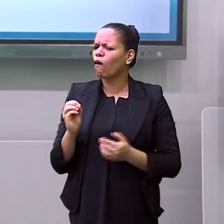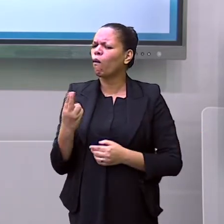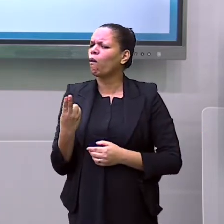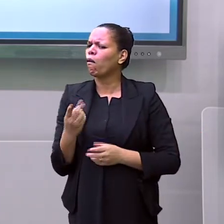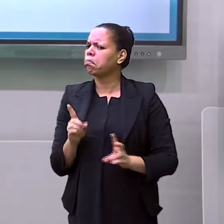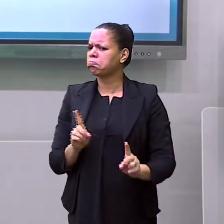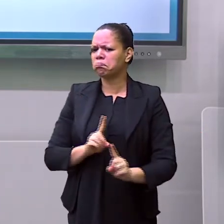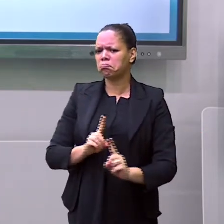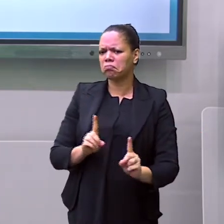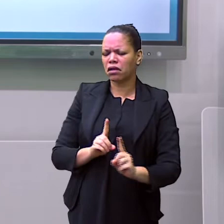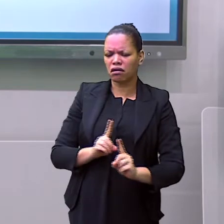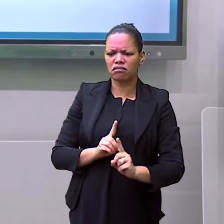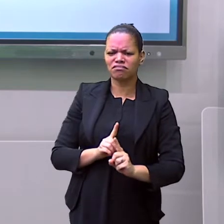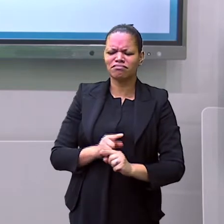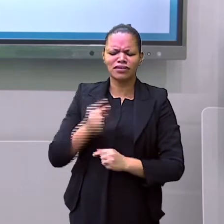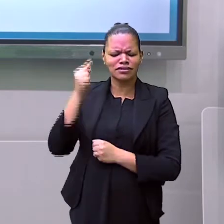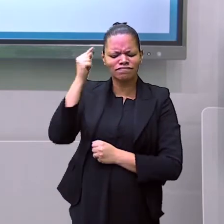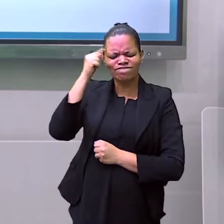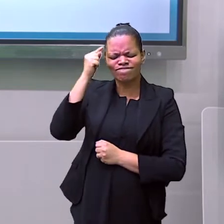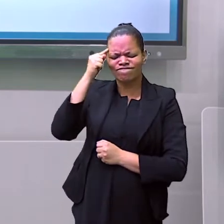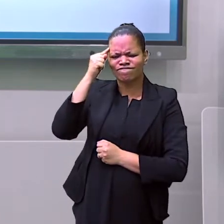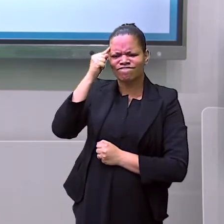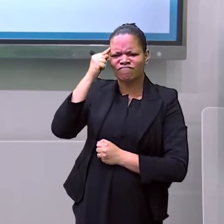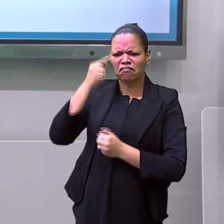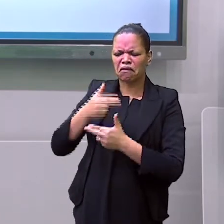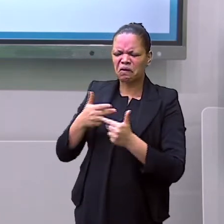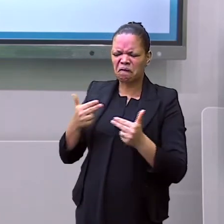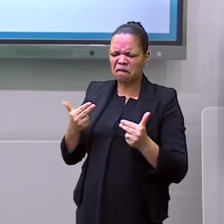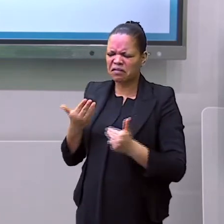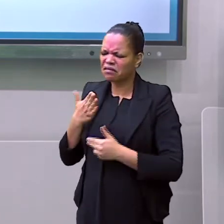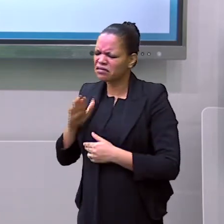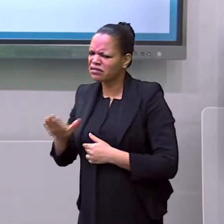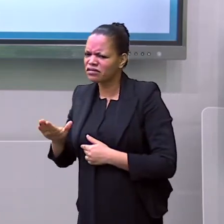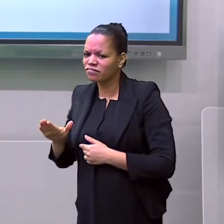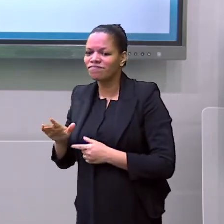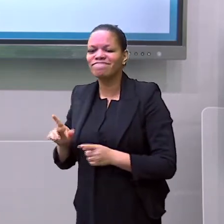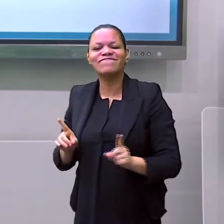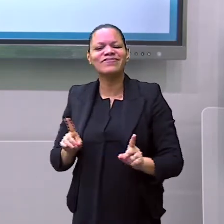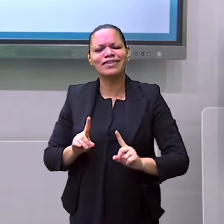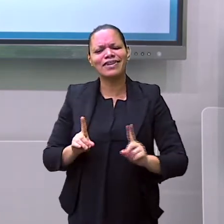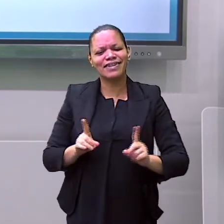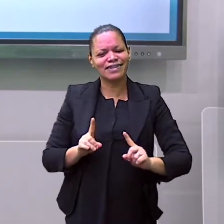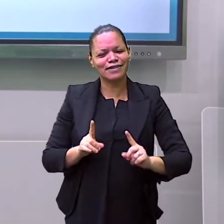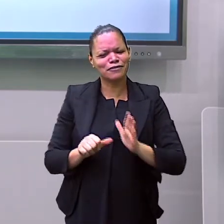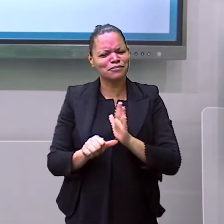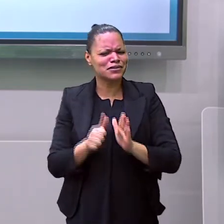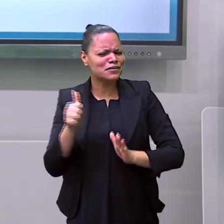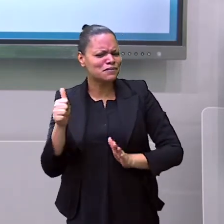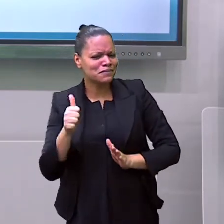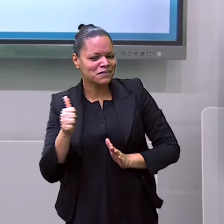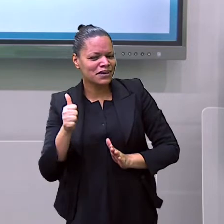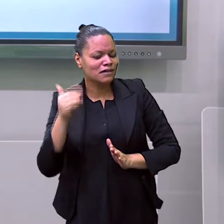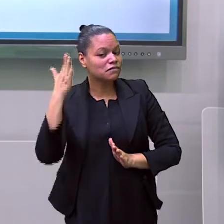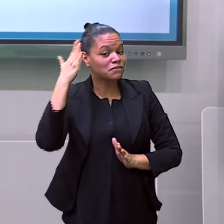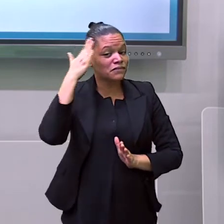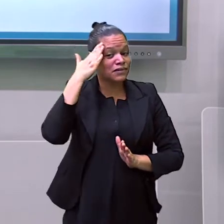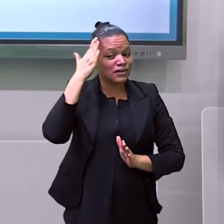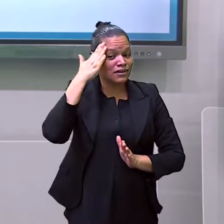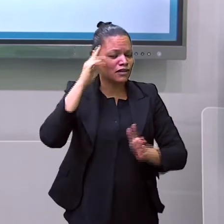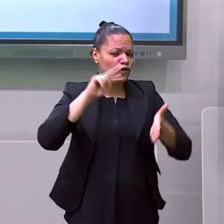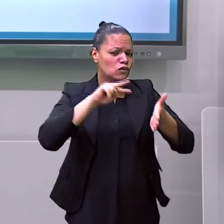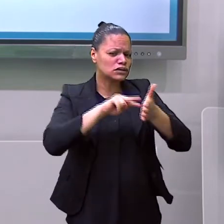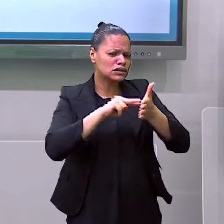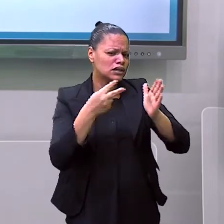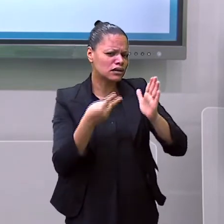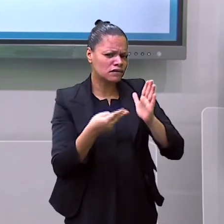adolescente, que está ali naquela fase, sem importância nenhuma. Então, nós vamos entender primeiro o que é um diário, como